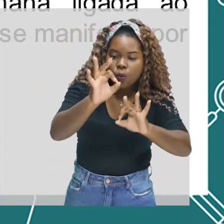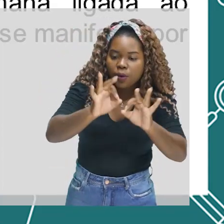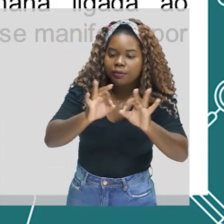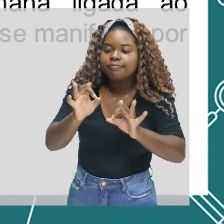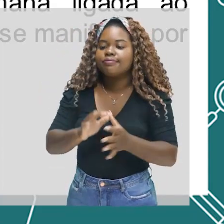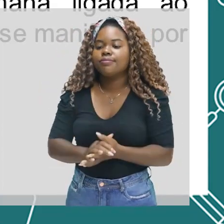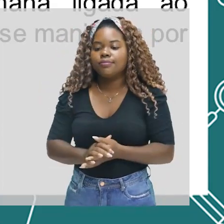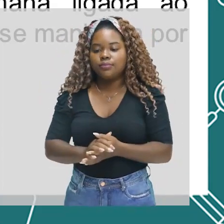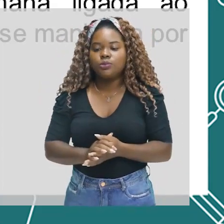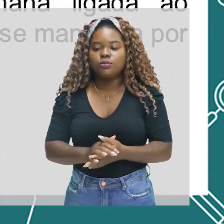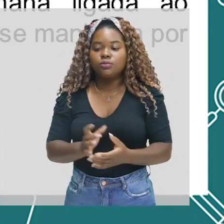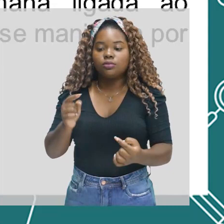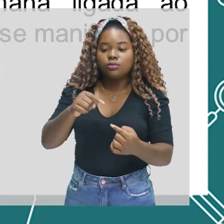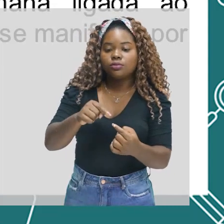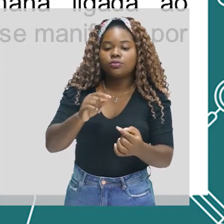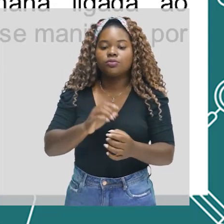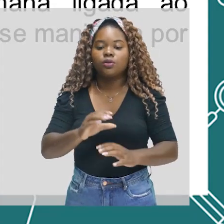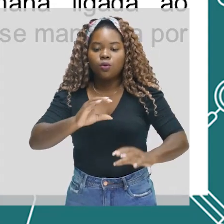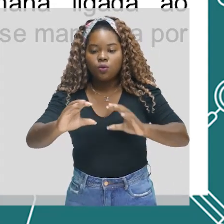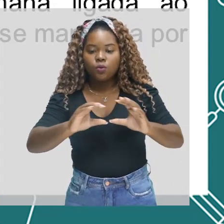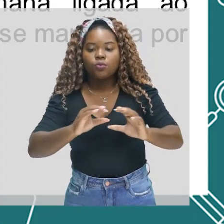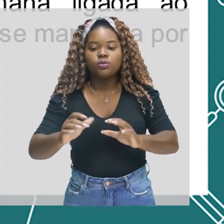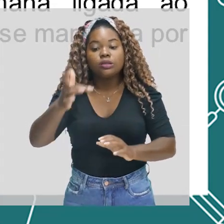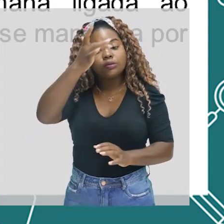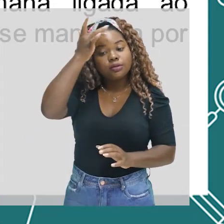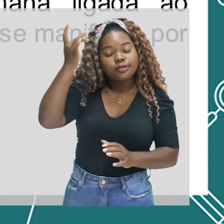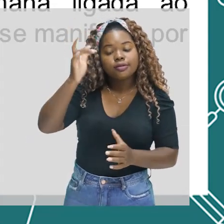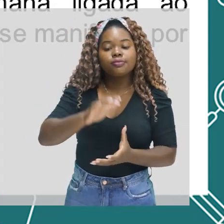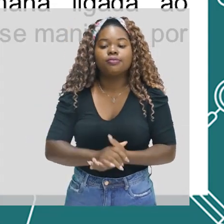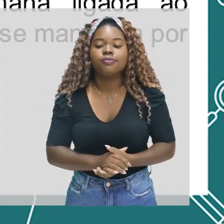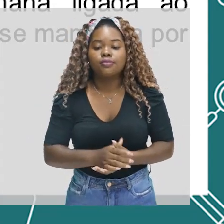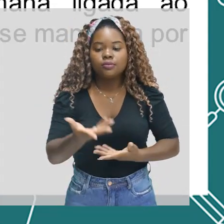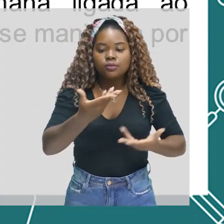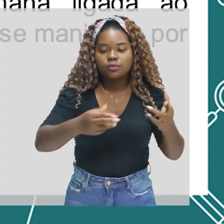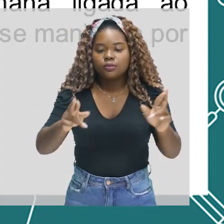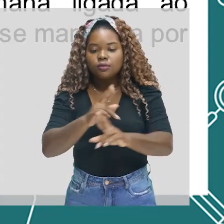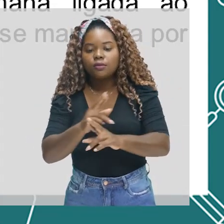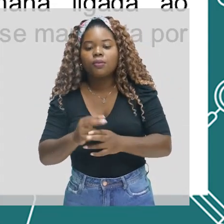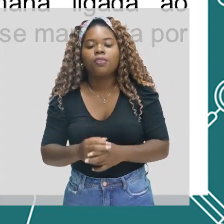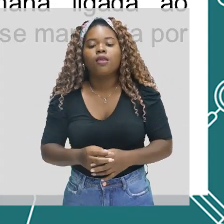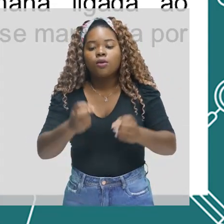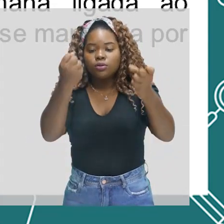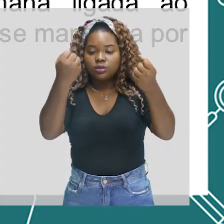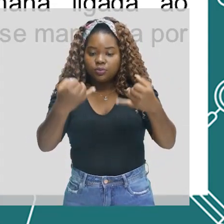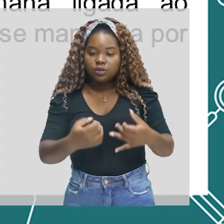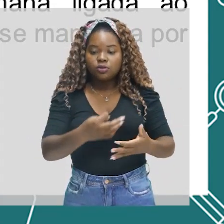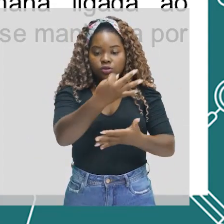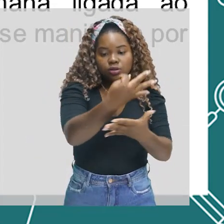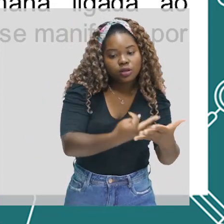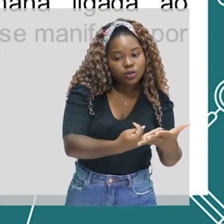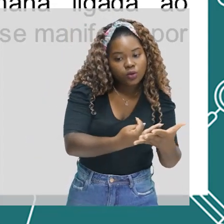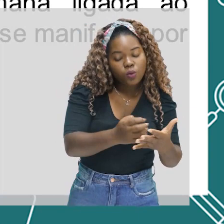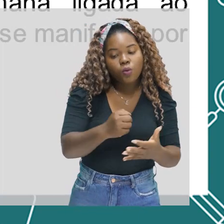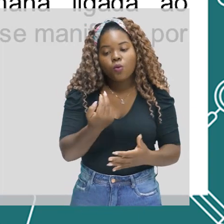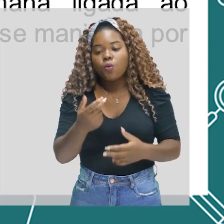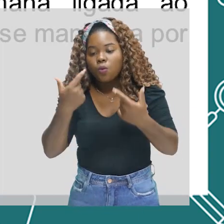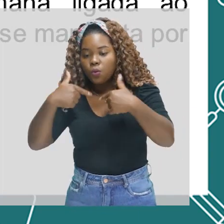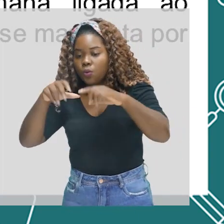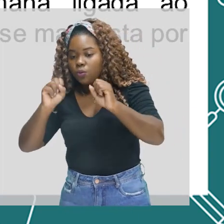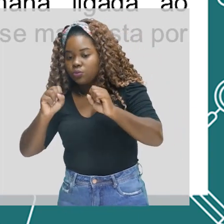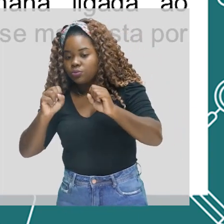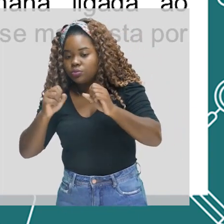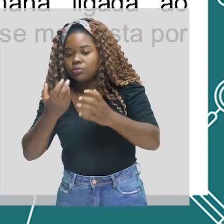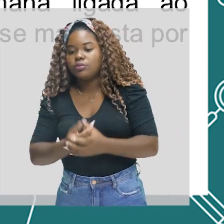entre os indivíduos. Quando se fala em texto ou linguagem, normalmente se pensa em texto e